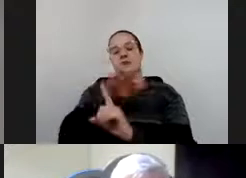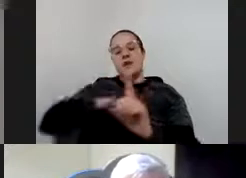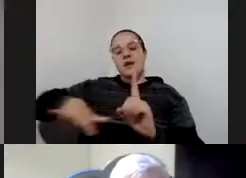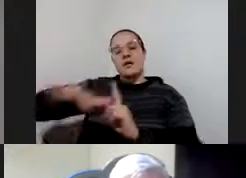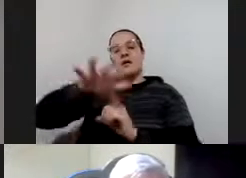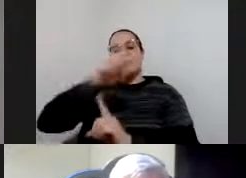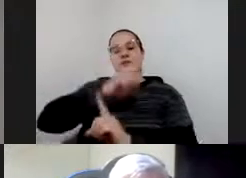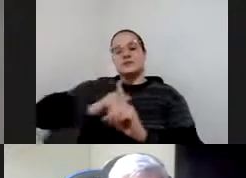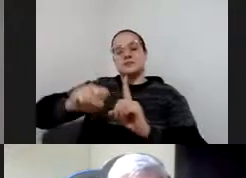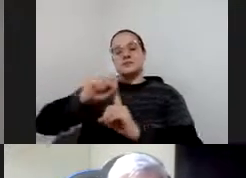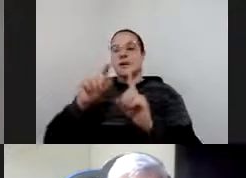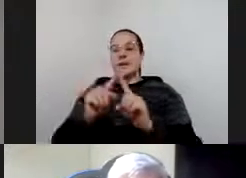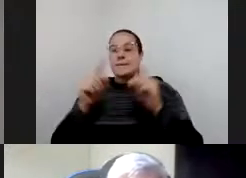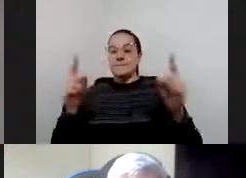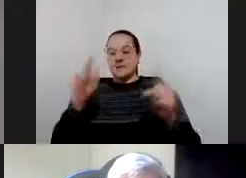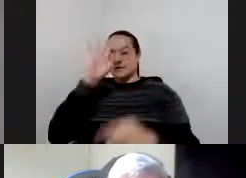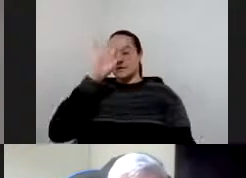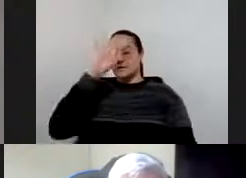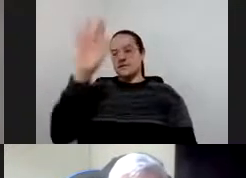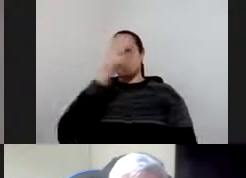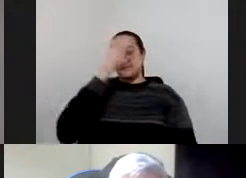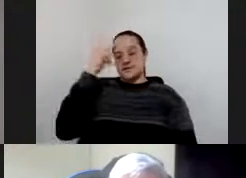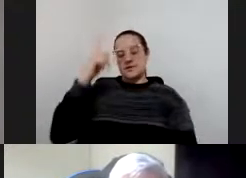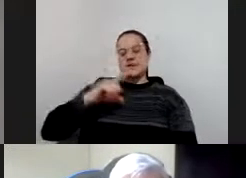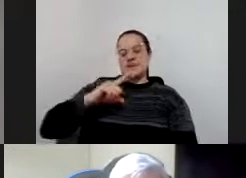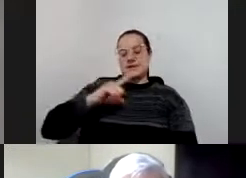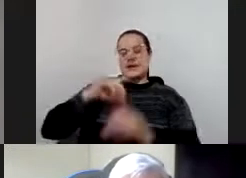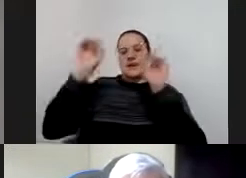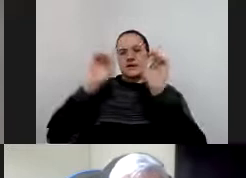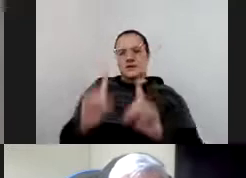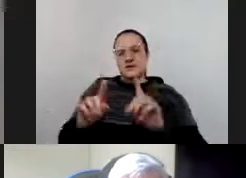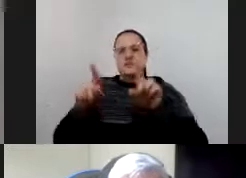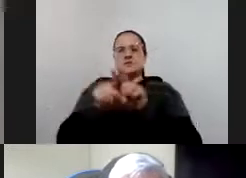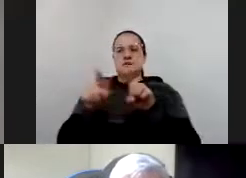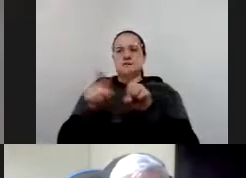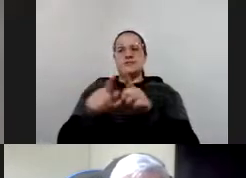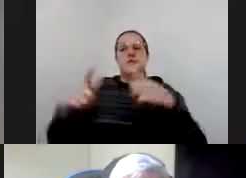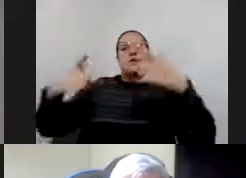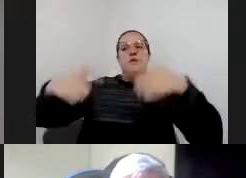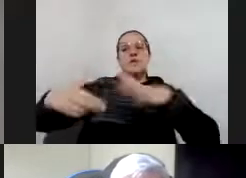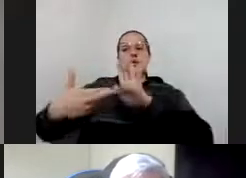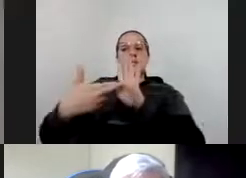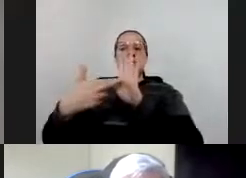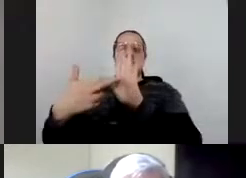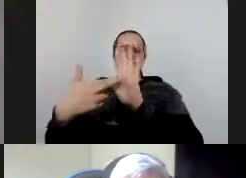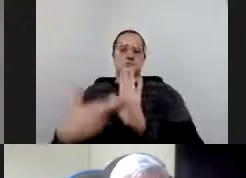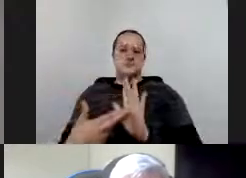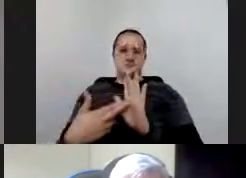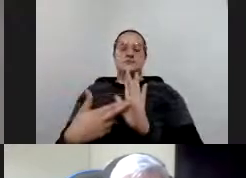particular, as pessoas com deficiência e suas entidades representativas, e aí eu coloco dentre elas o movimento